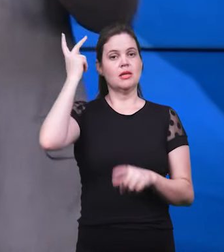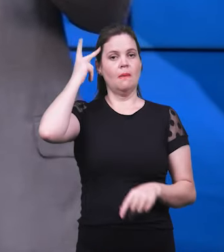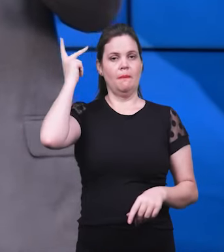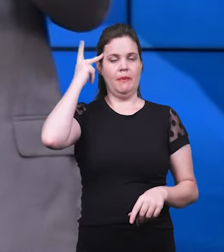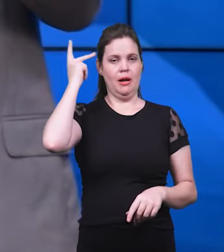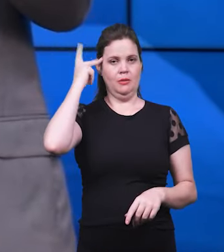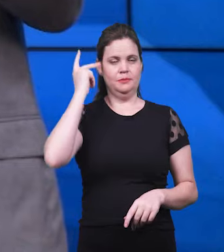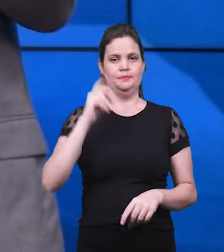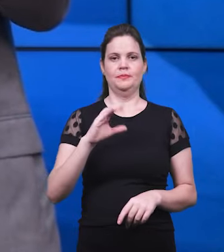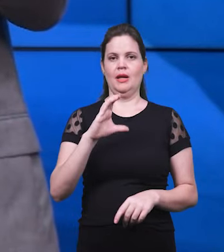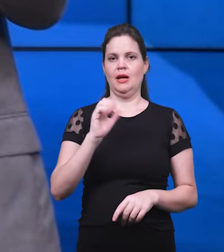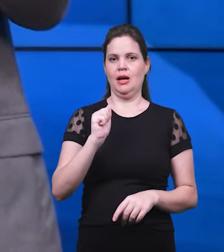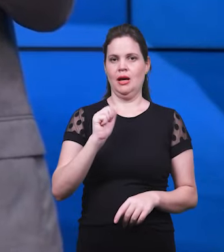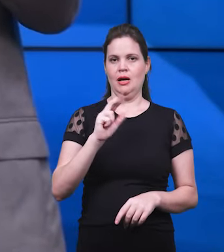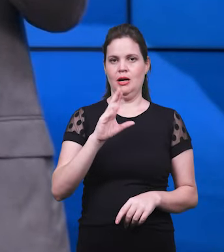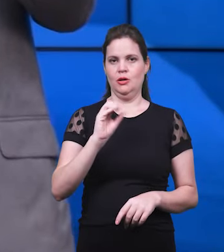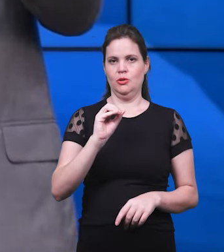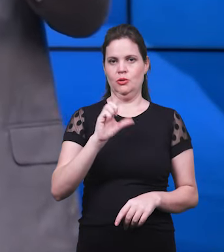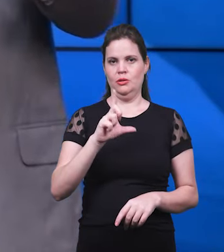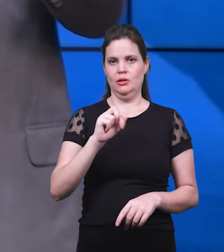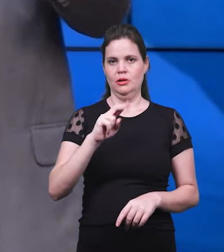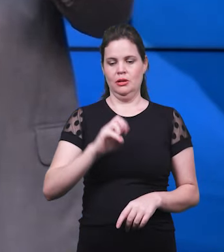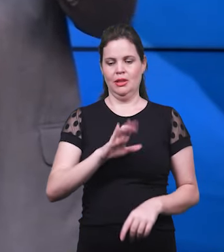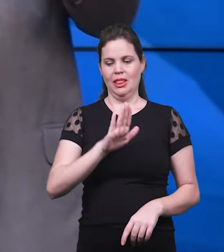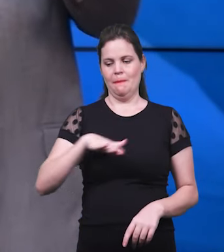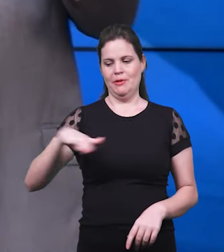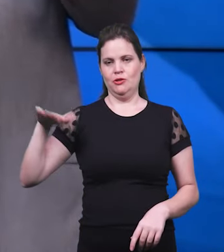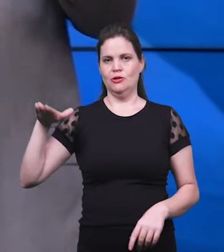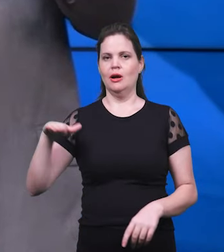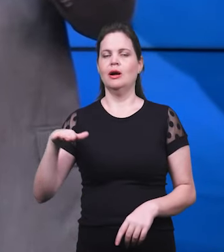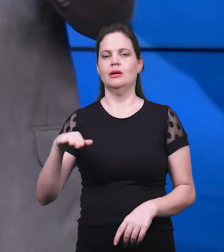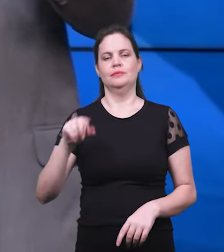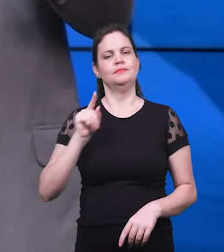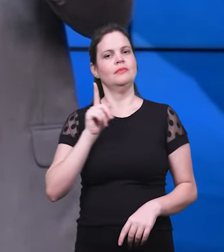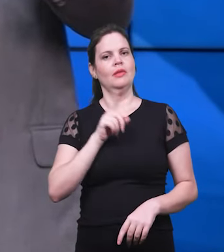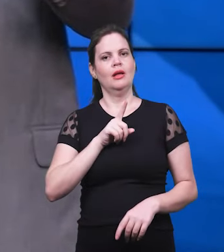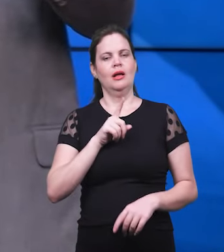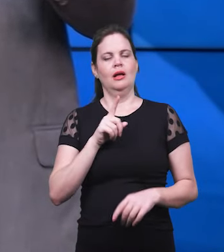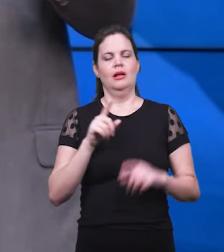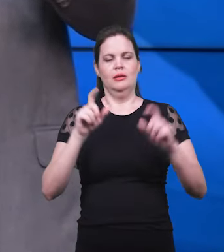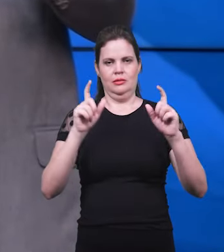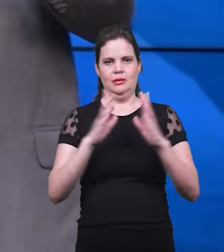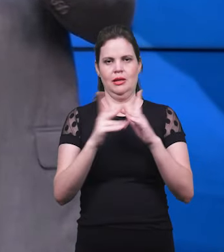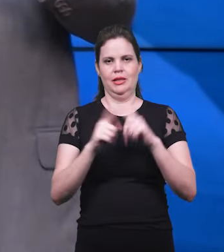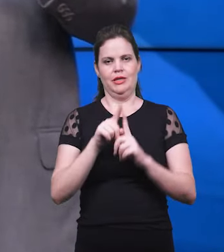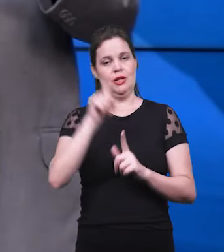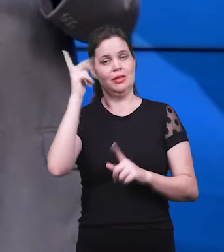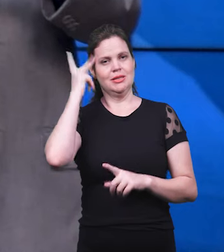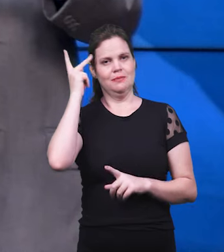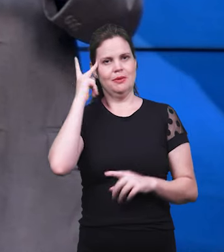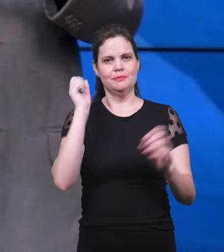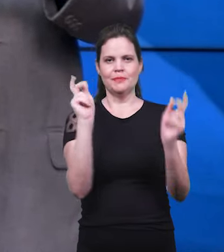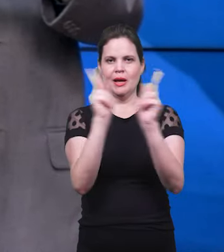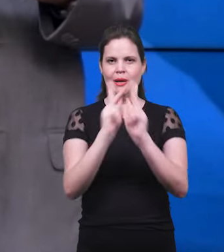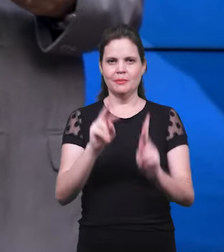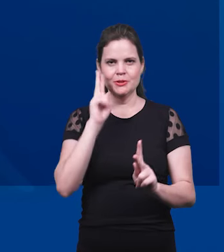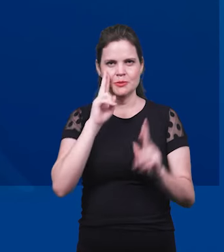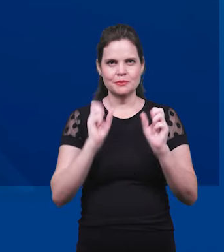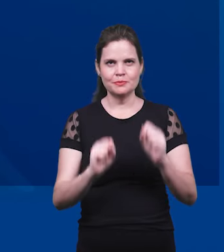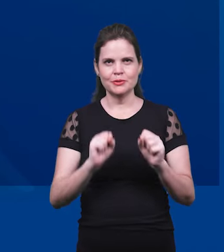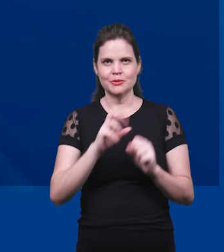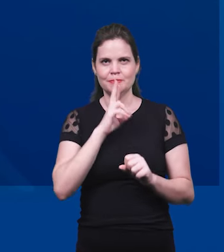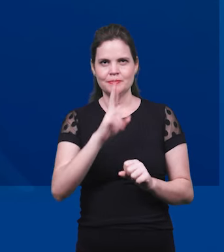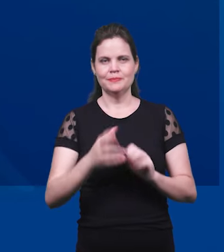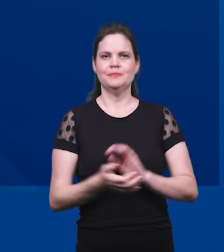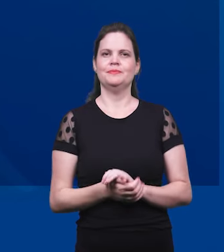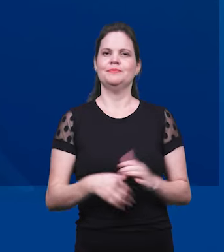e a Caroline Rocha, intermediária, da igreja em São José dos Campos. Irmãs, a paz do Senhor, podem responder. A